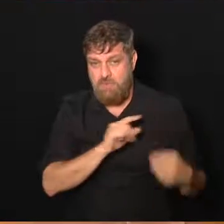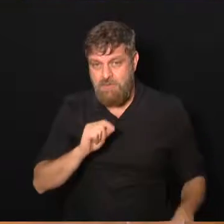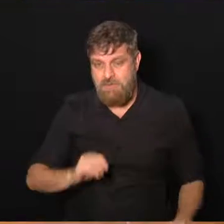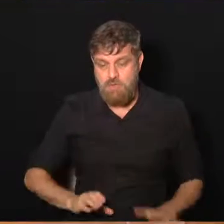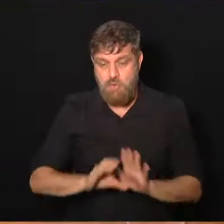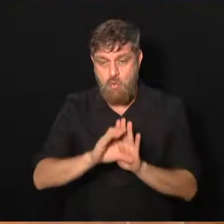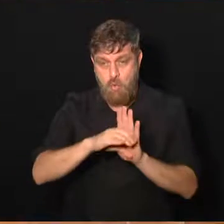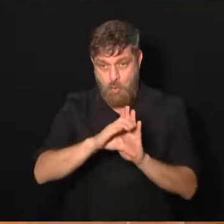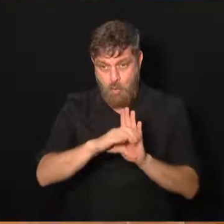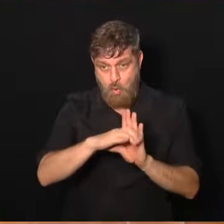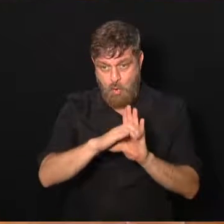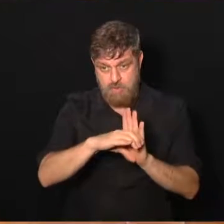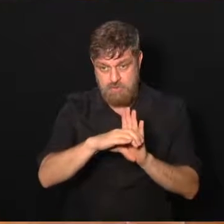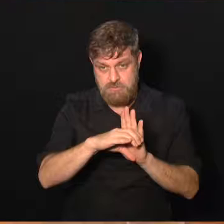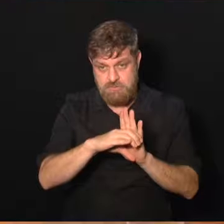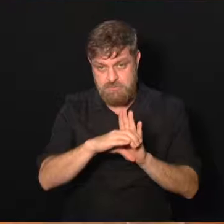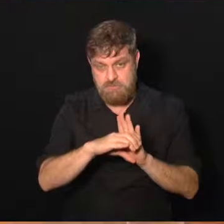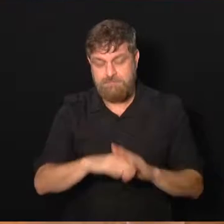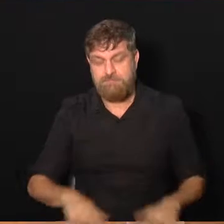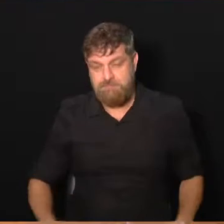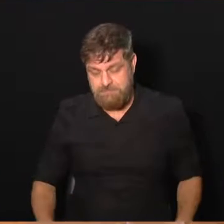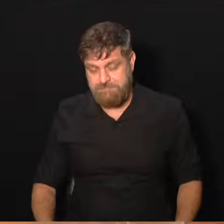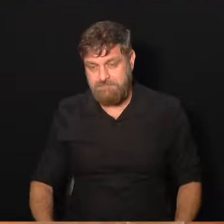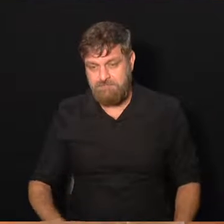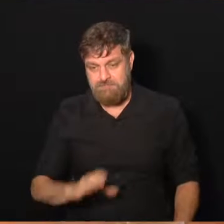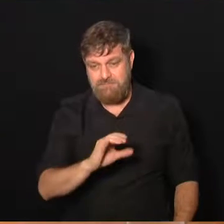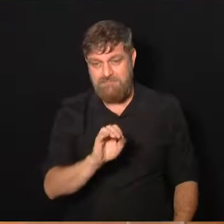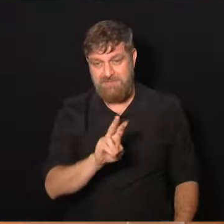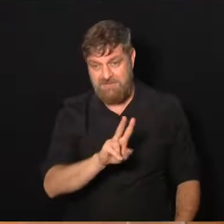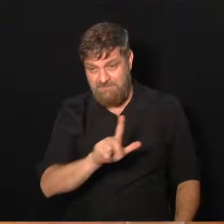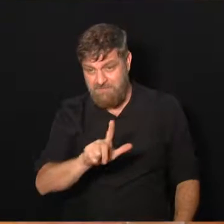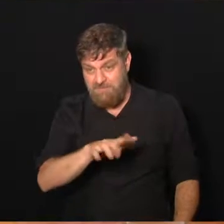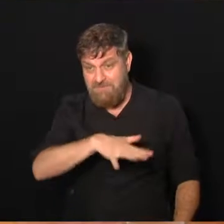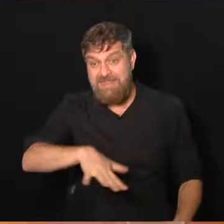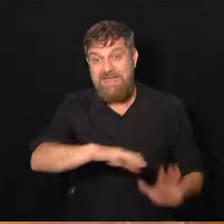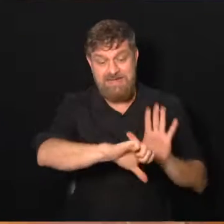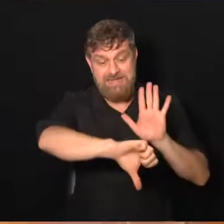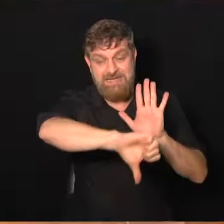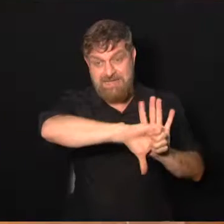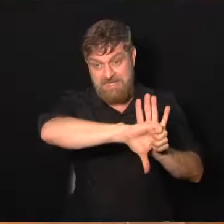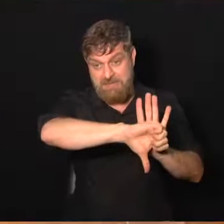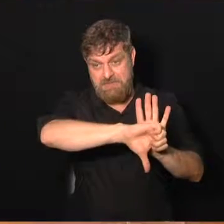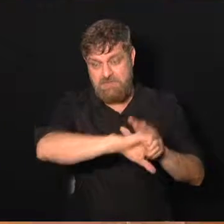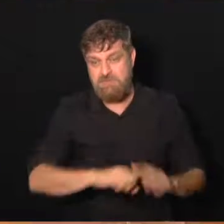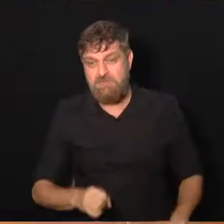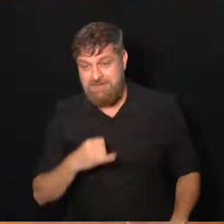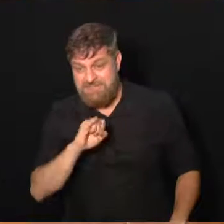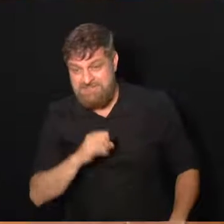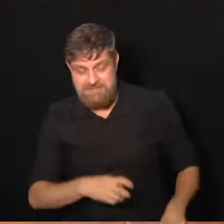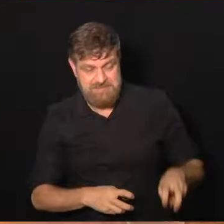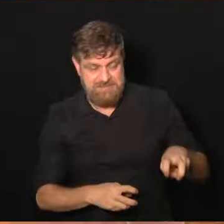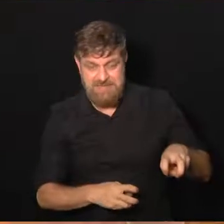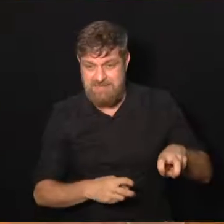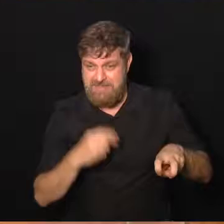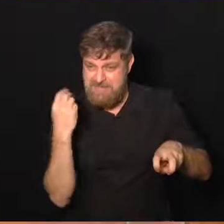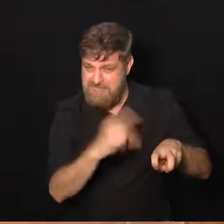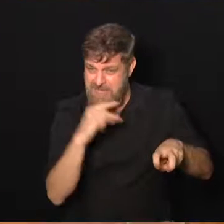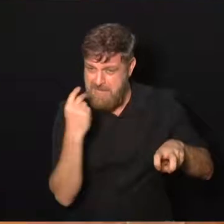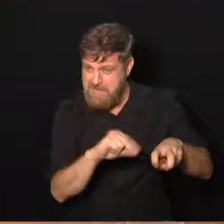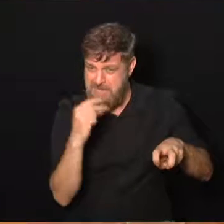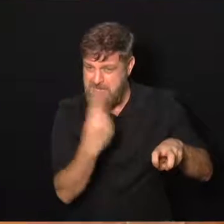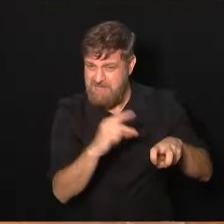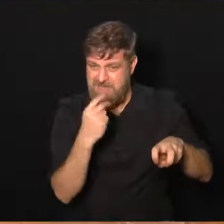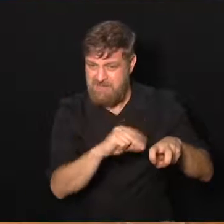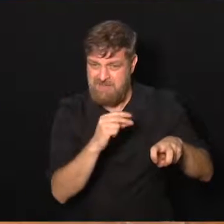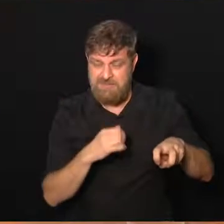Código Civil, e, eventualmente, até na esfera criminal. Casos de maus tratos em que há a agressão ao